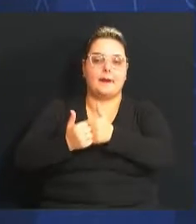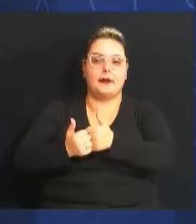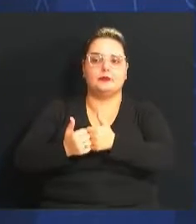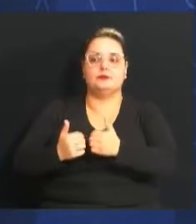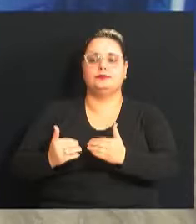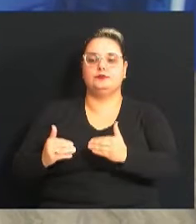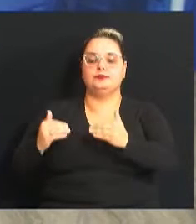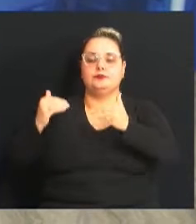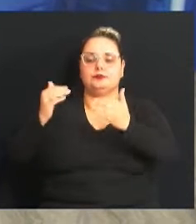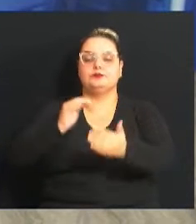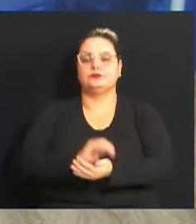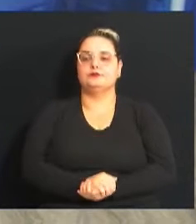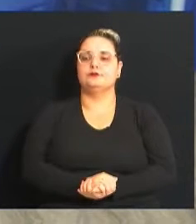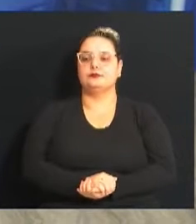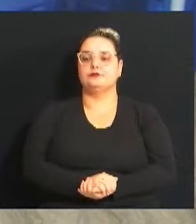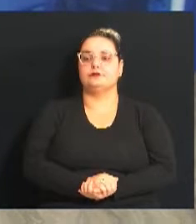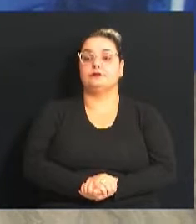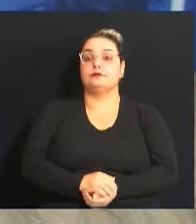rebaixamento.